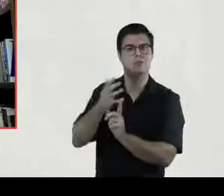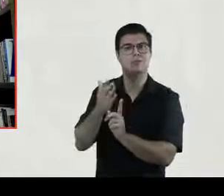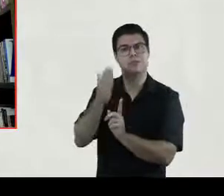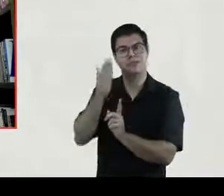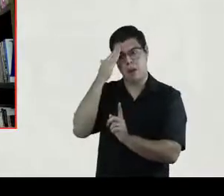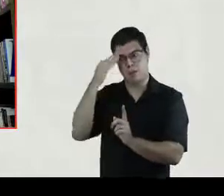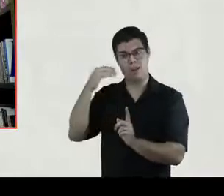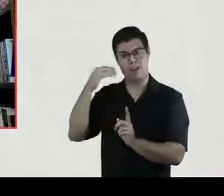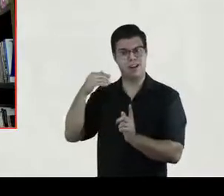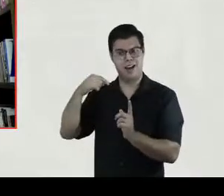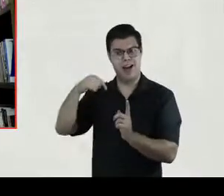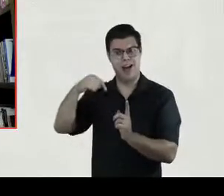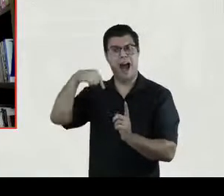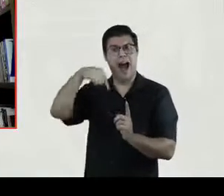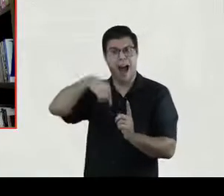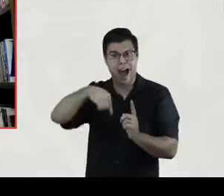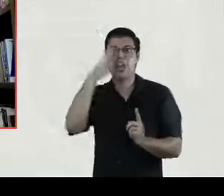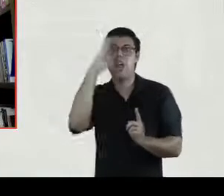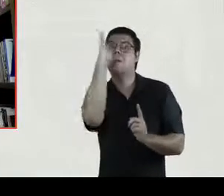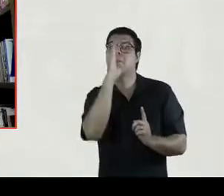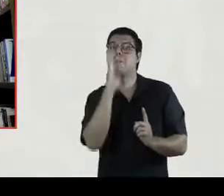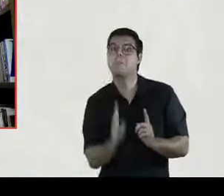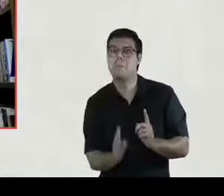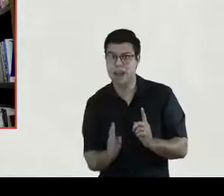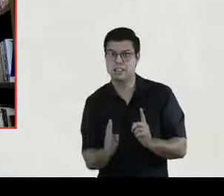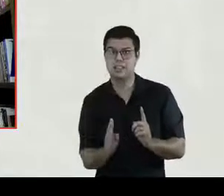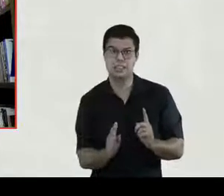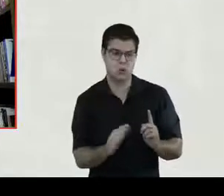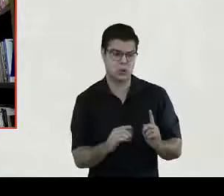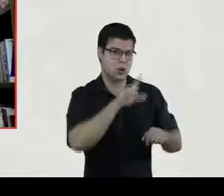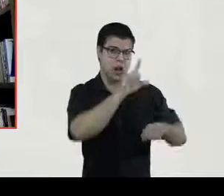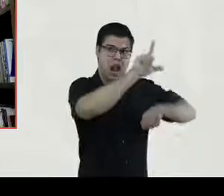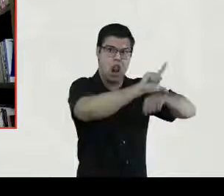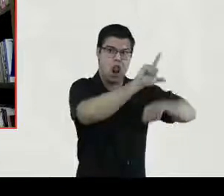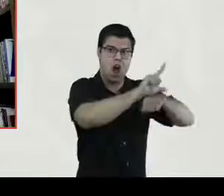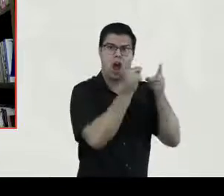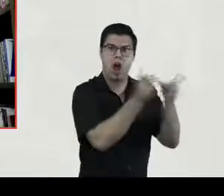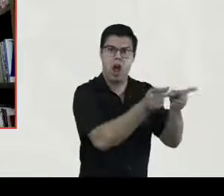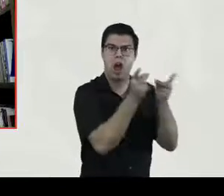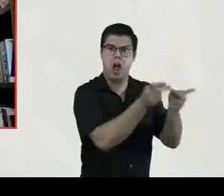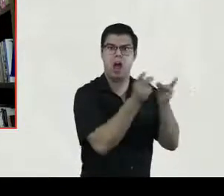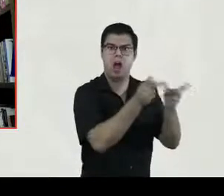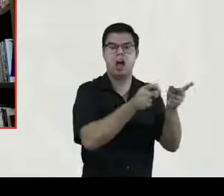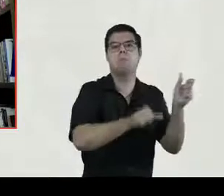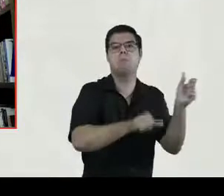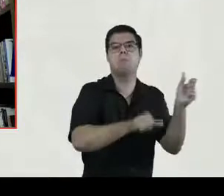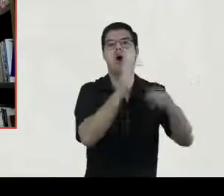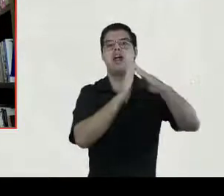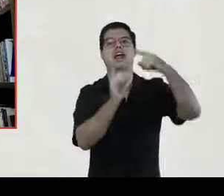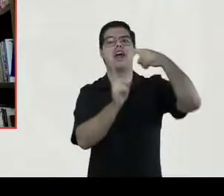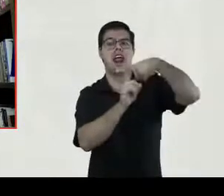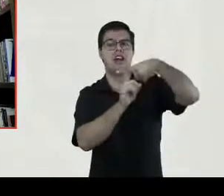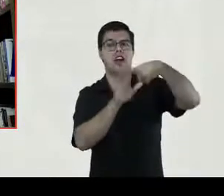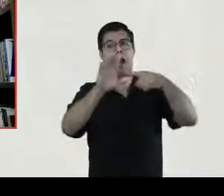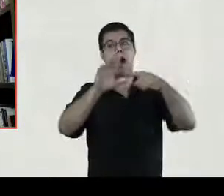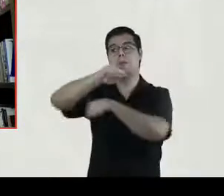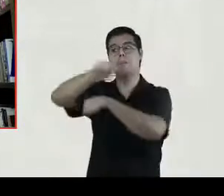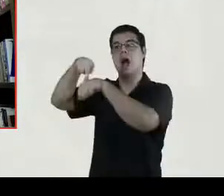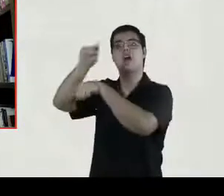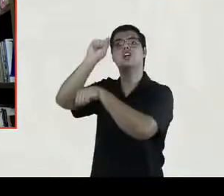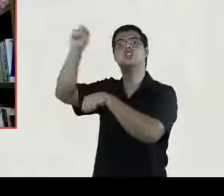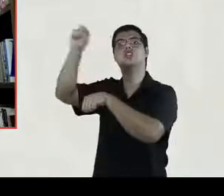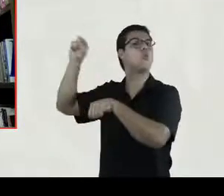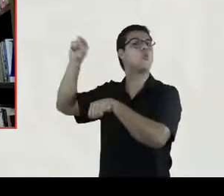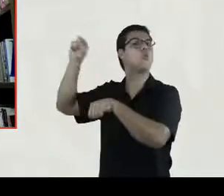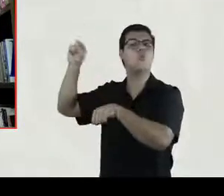Brasil livrarias viram igrejas, em outros países igrejas viram livrarias. Né? Então, como, se não me engano, na